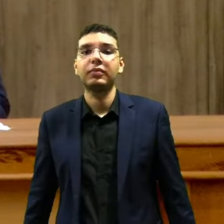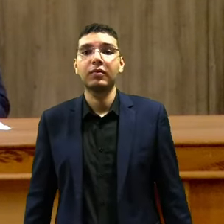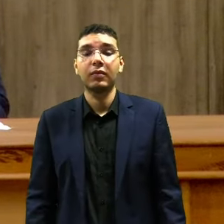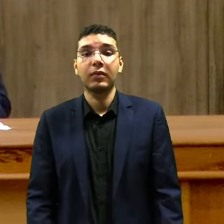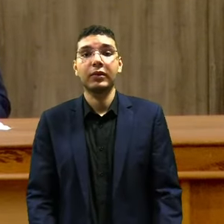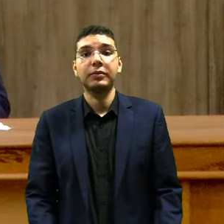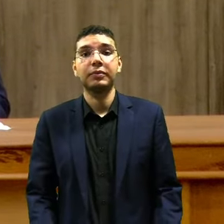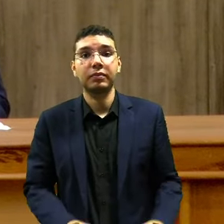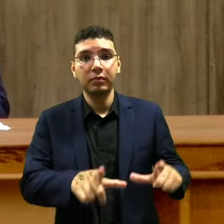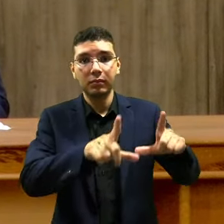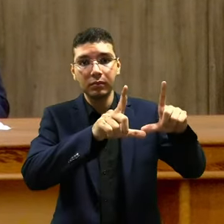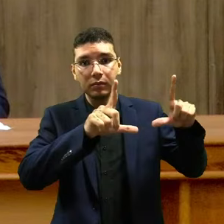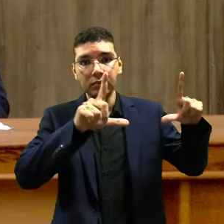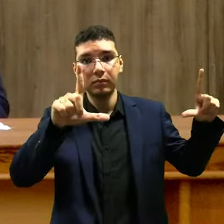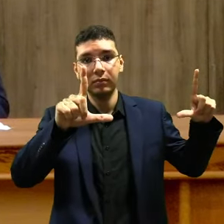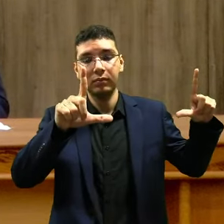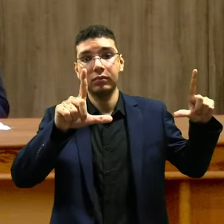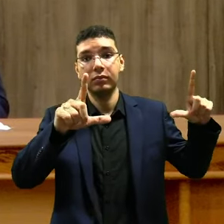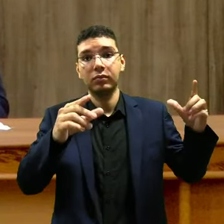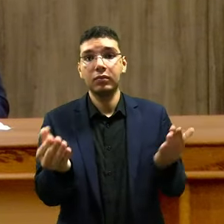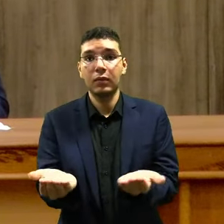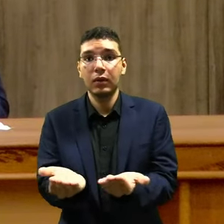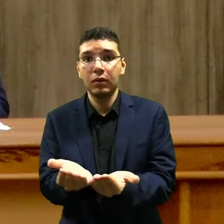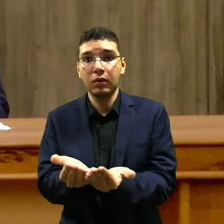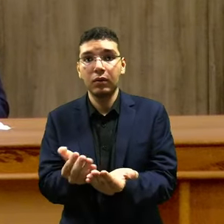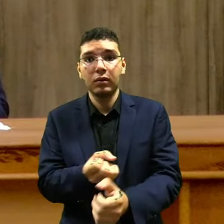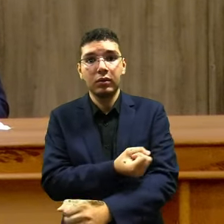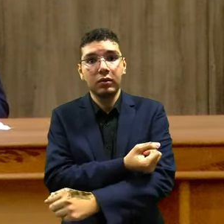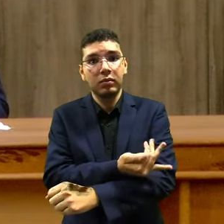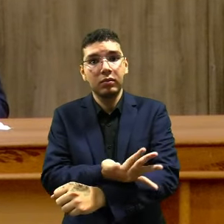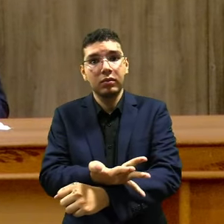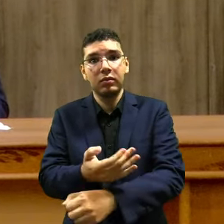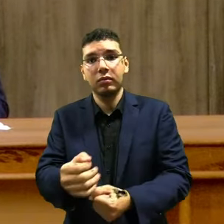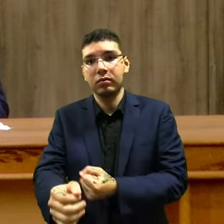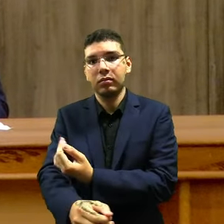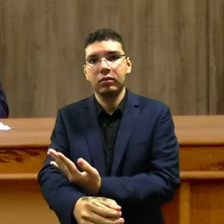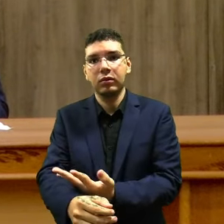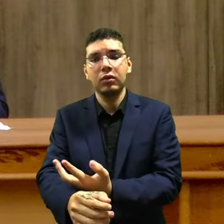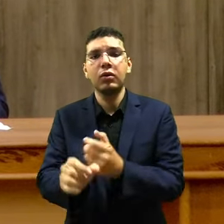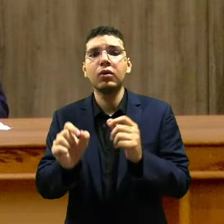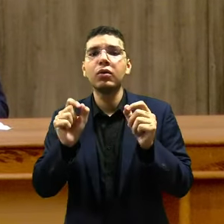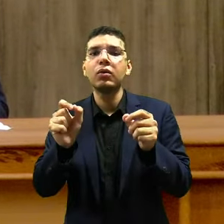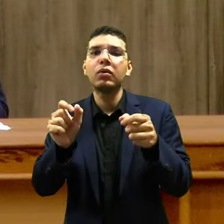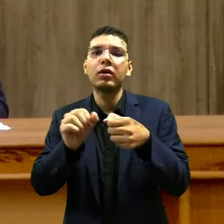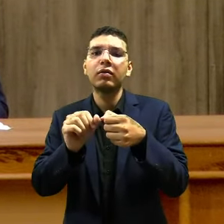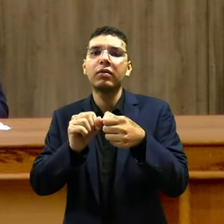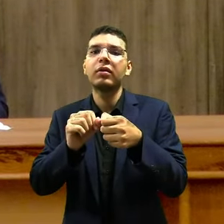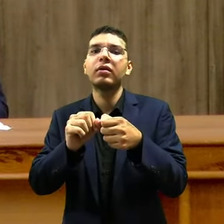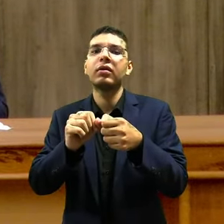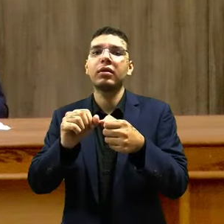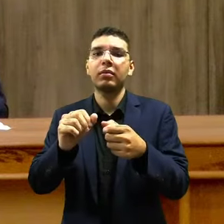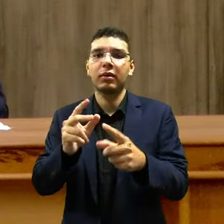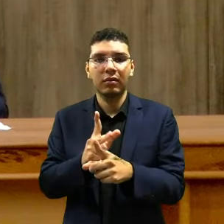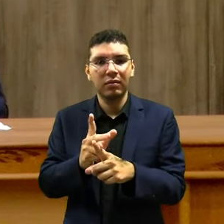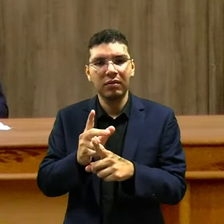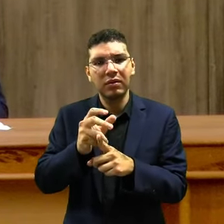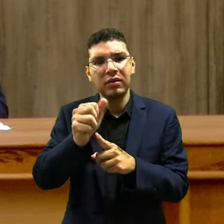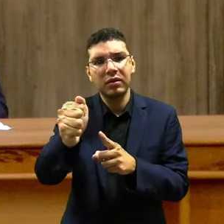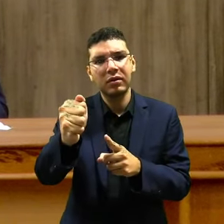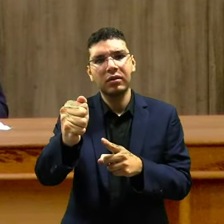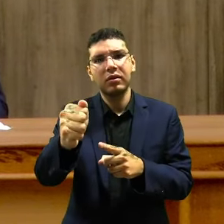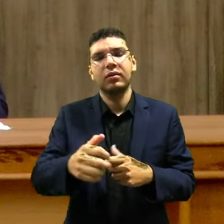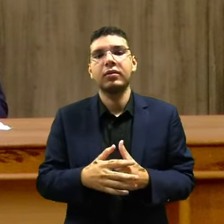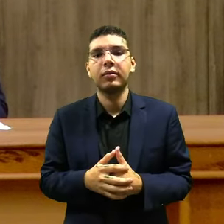emocional pode passar já falei isso aí para você vencer e sair só são três coisinha primeiro o ouvinte